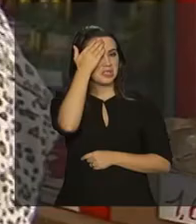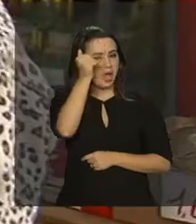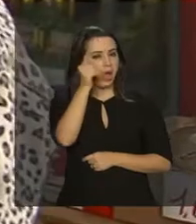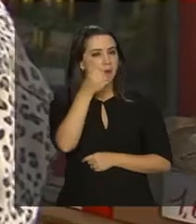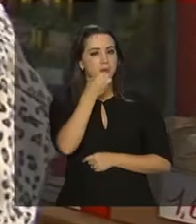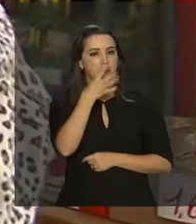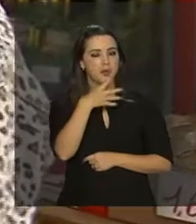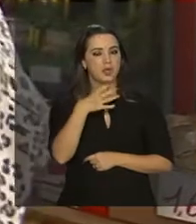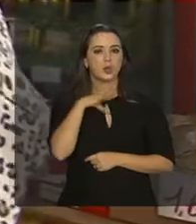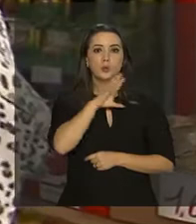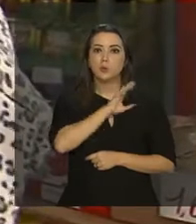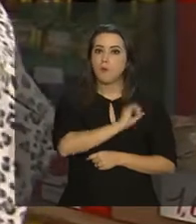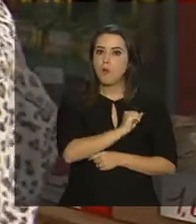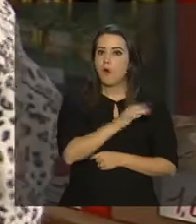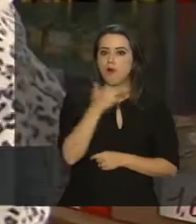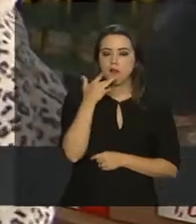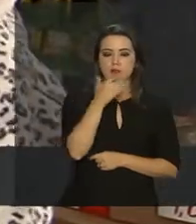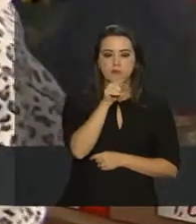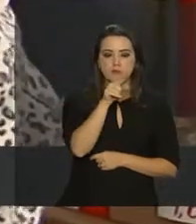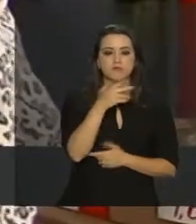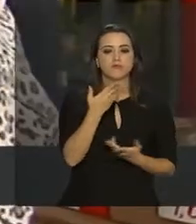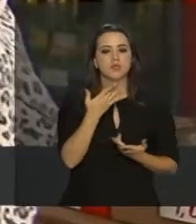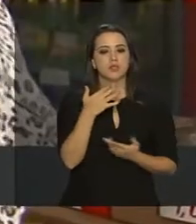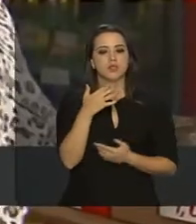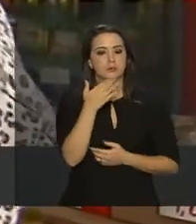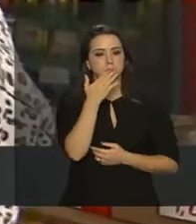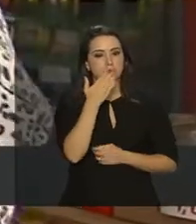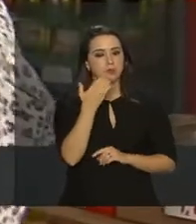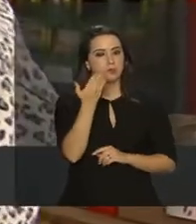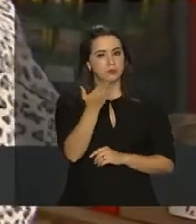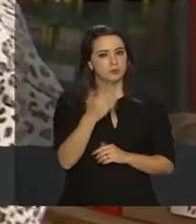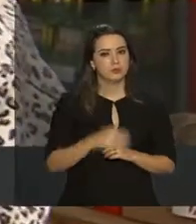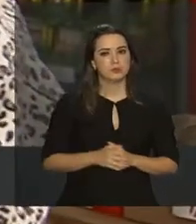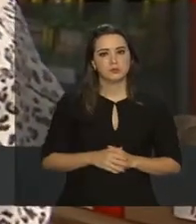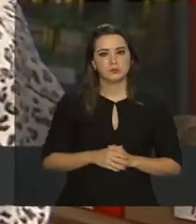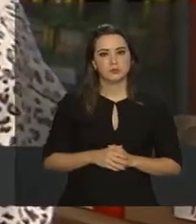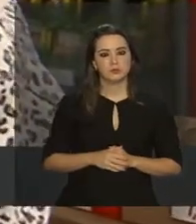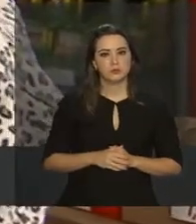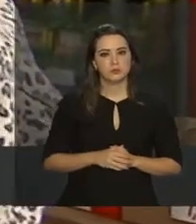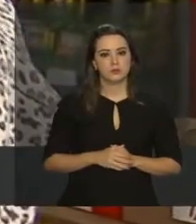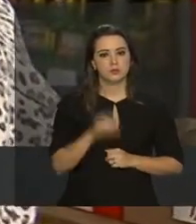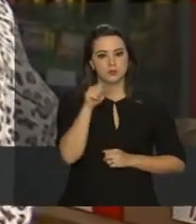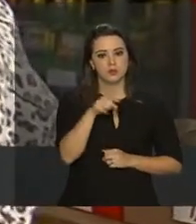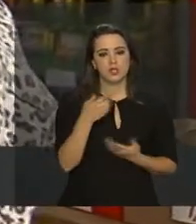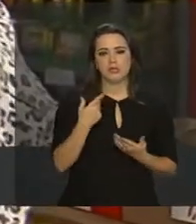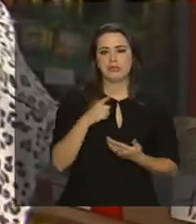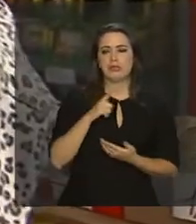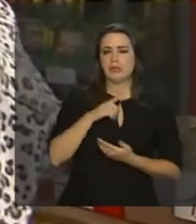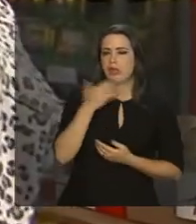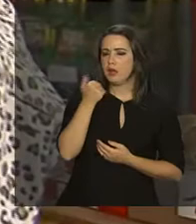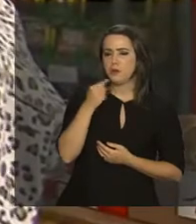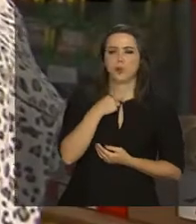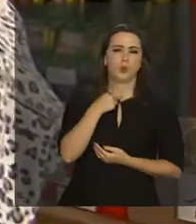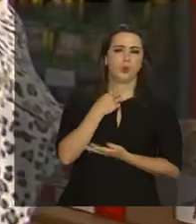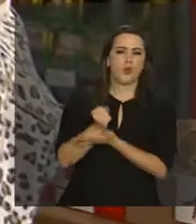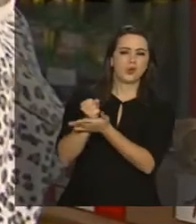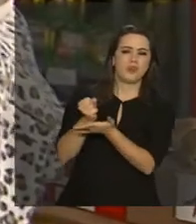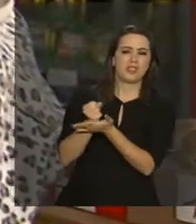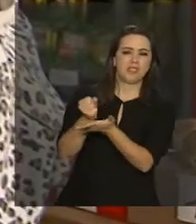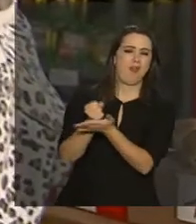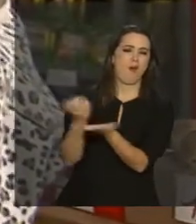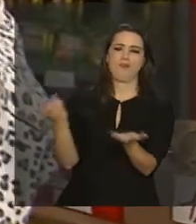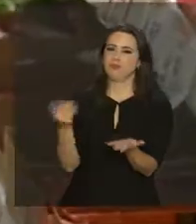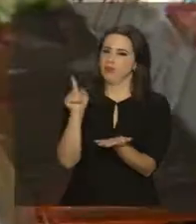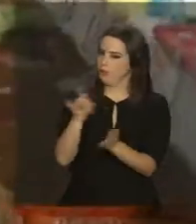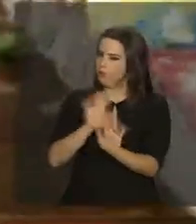doces. Tem alguns alimentos que não podem muito estar oferecendo para crianças pela quantidade de açúcar que